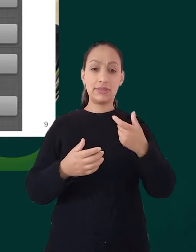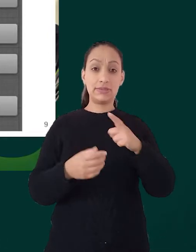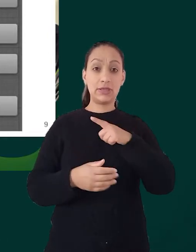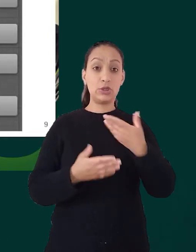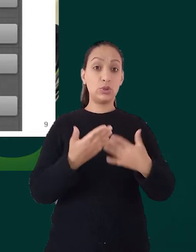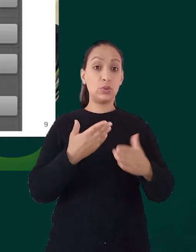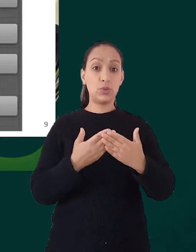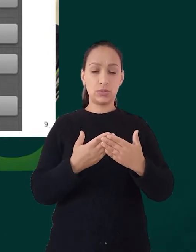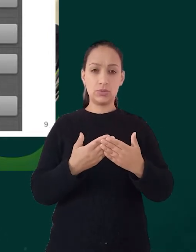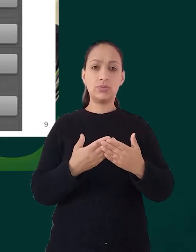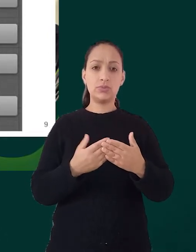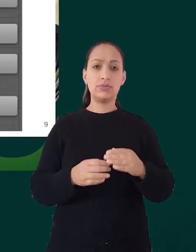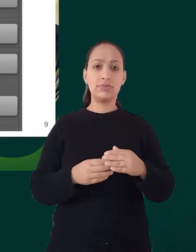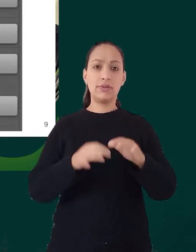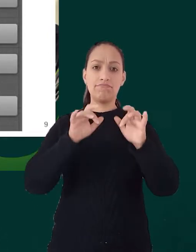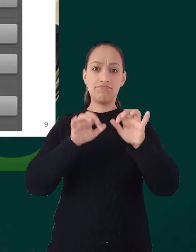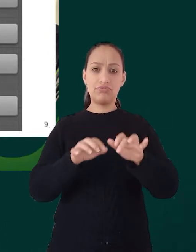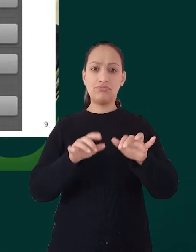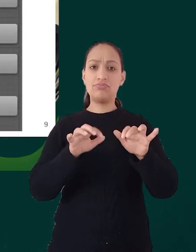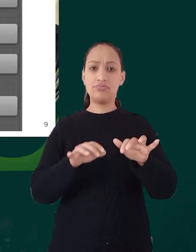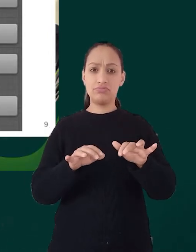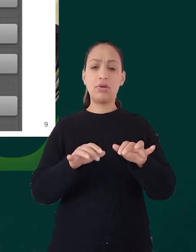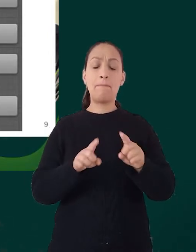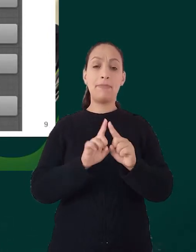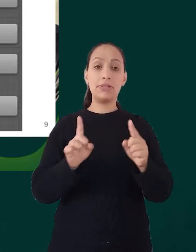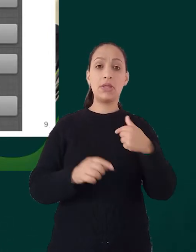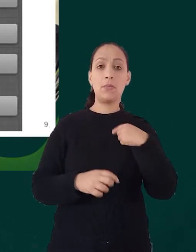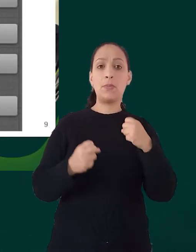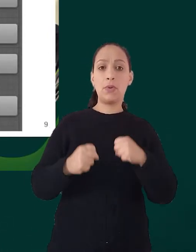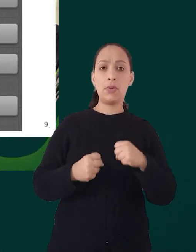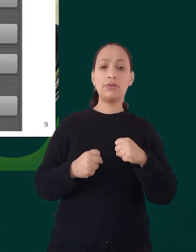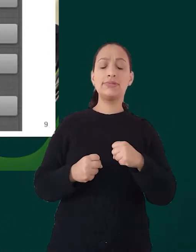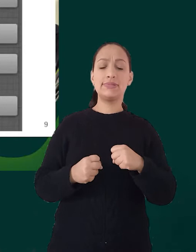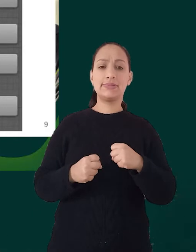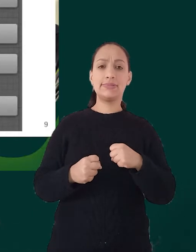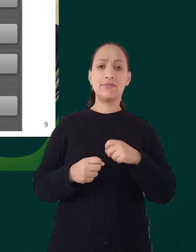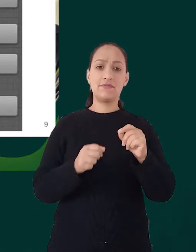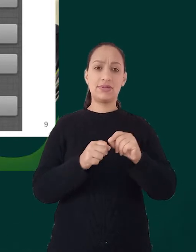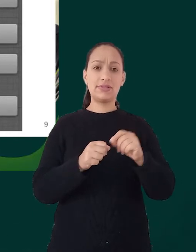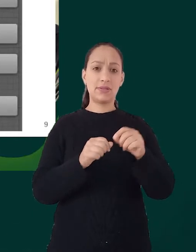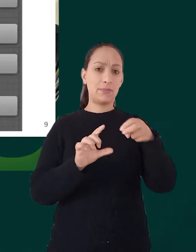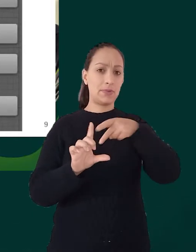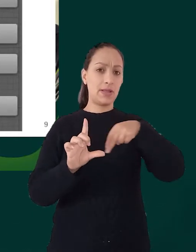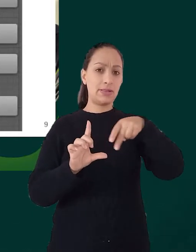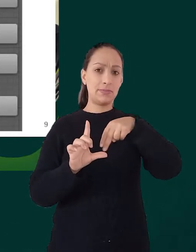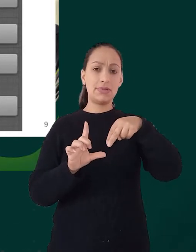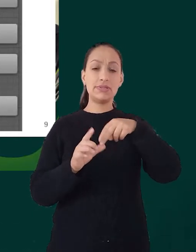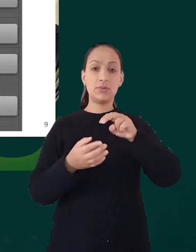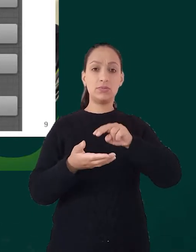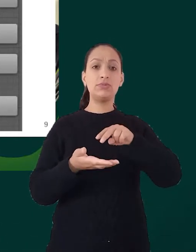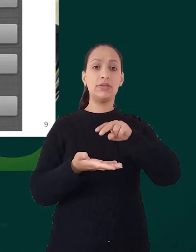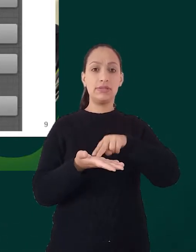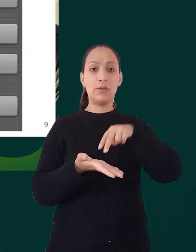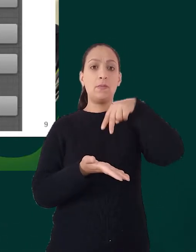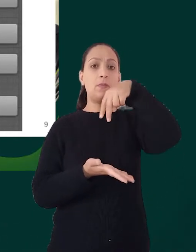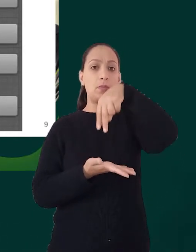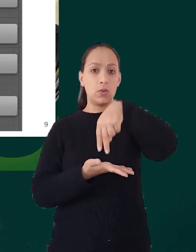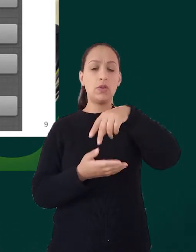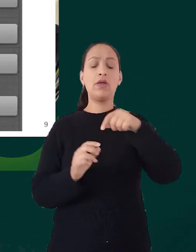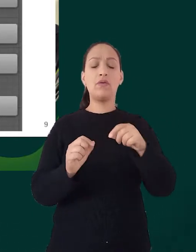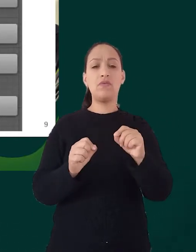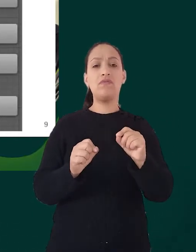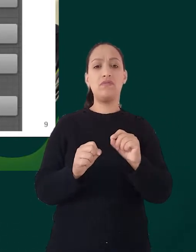up, todos eles descritos. Eu posso fazer uma animação desse pulo e eu promovo